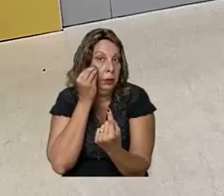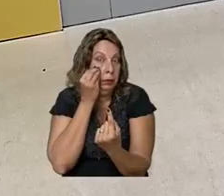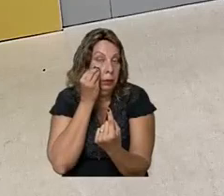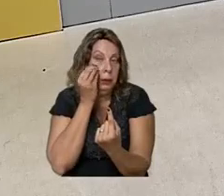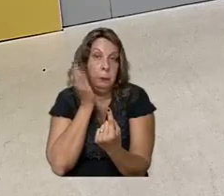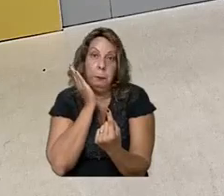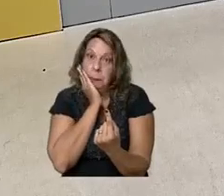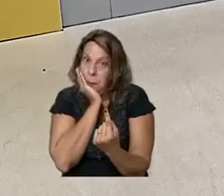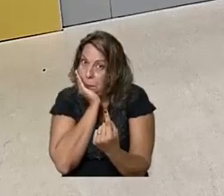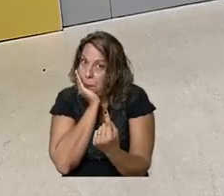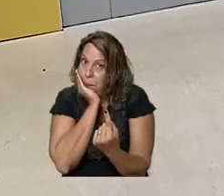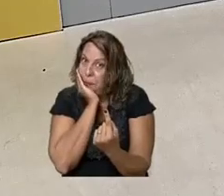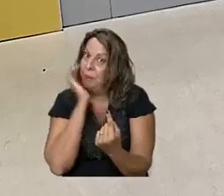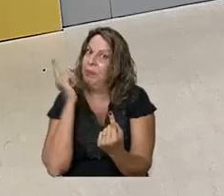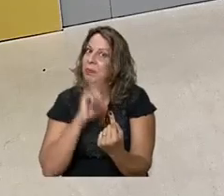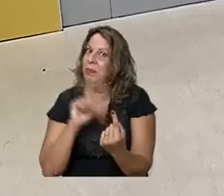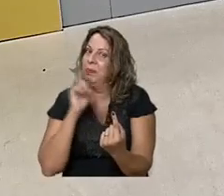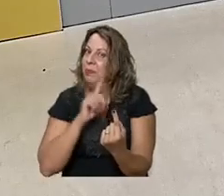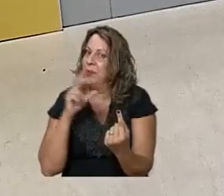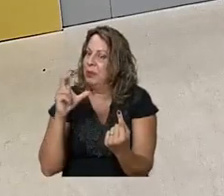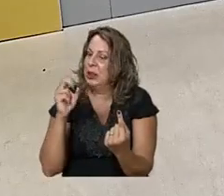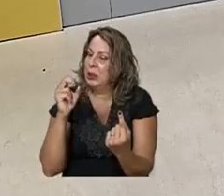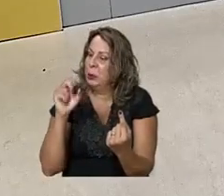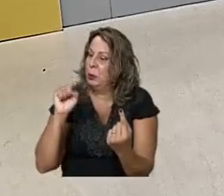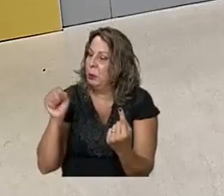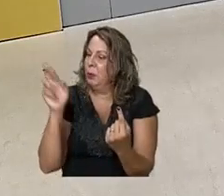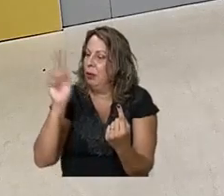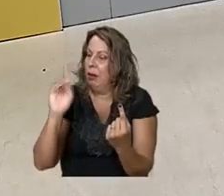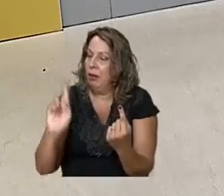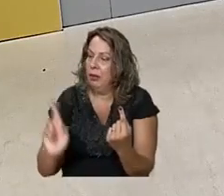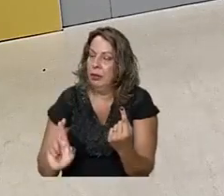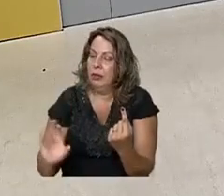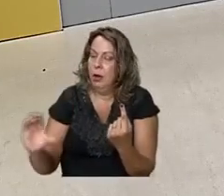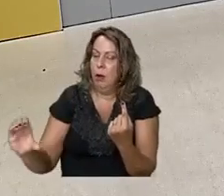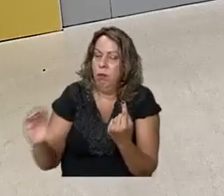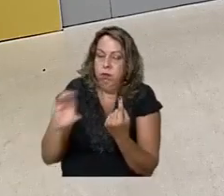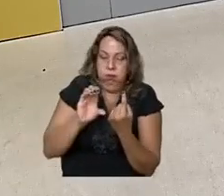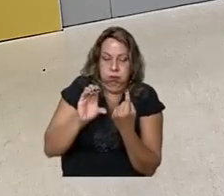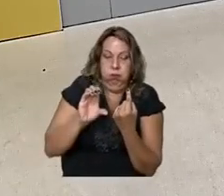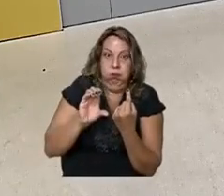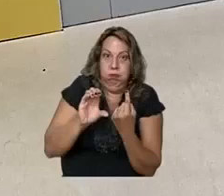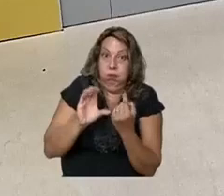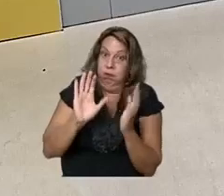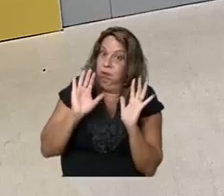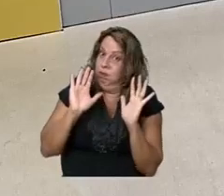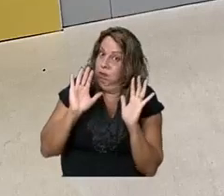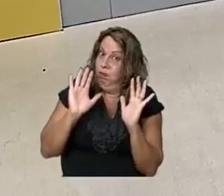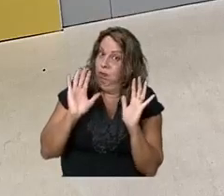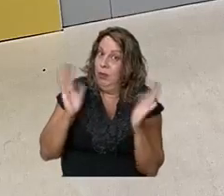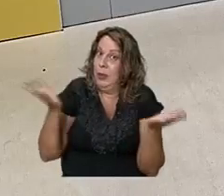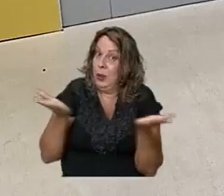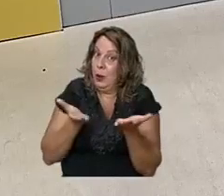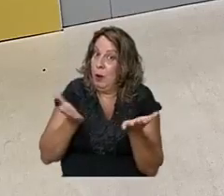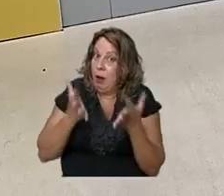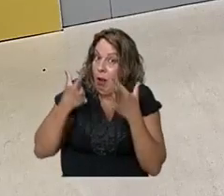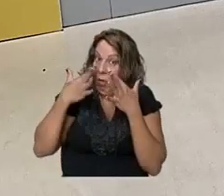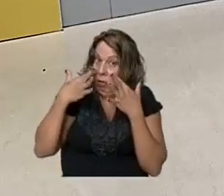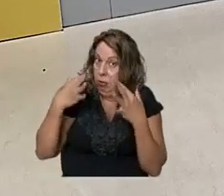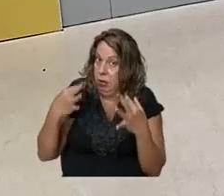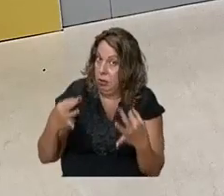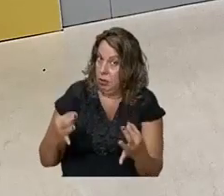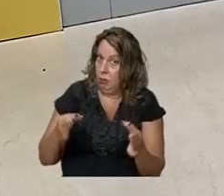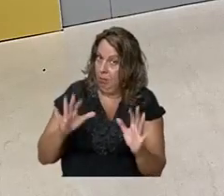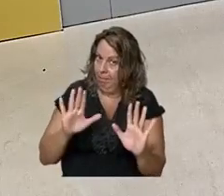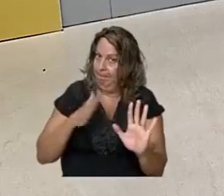você faturar 50 mil reais. Agora é com atenção e carinho, pois